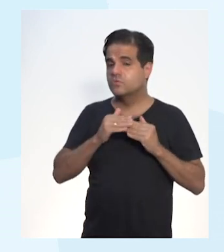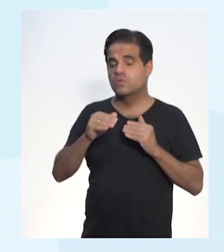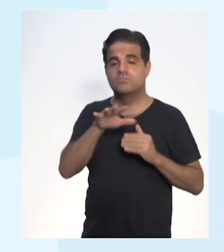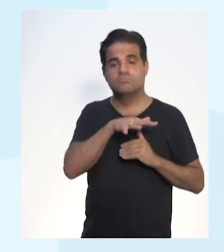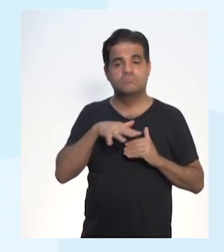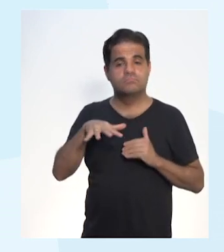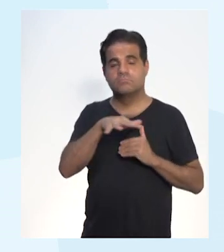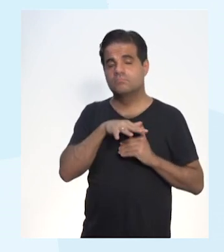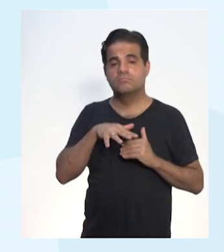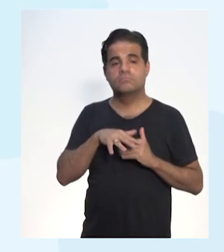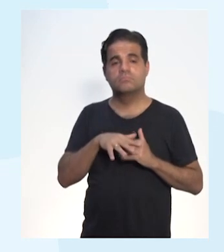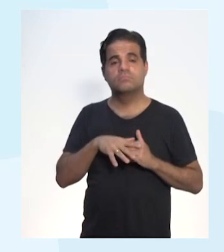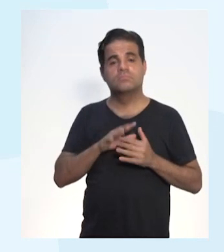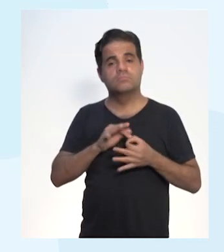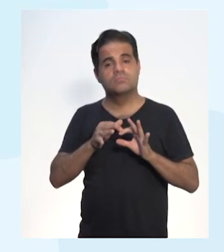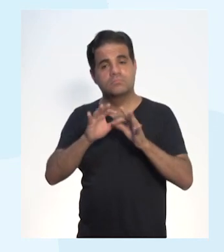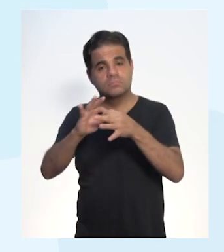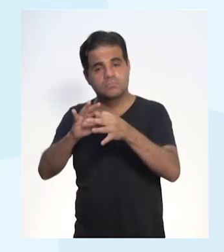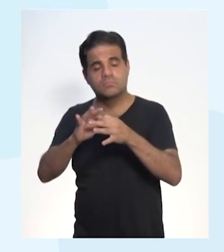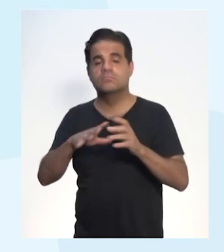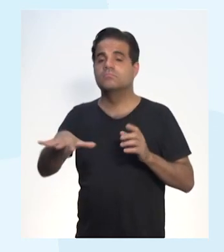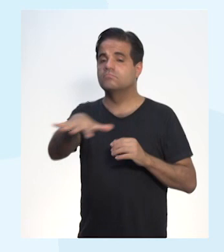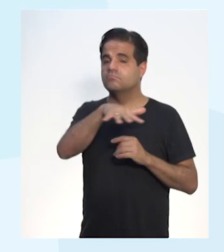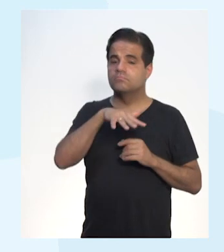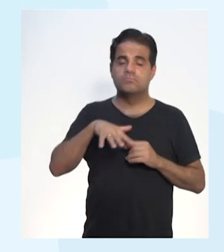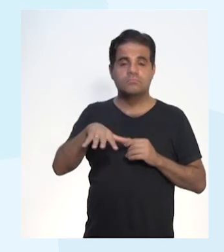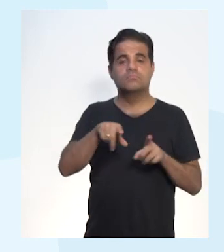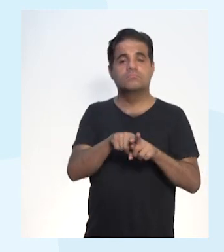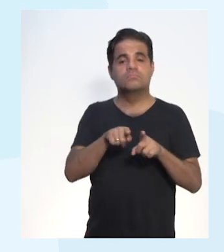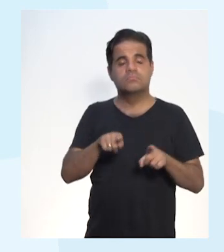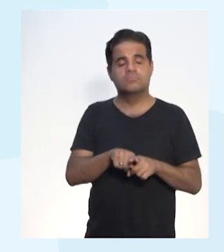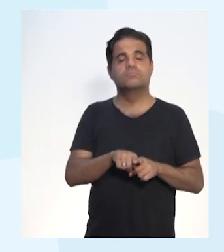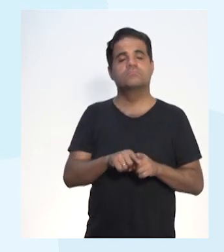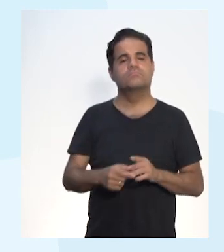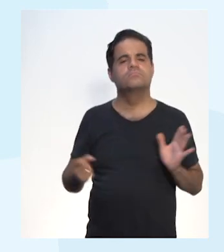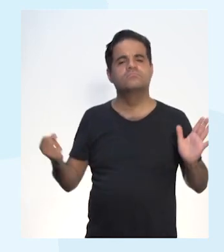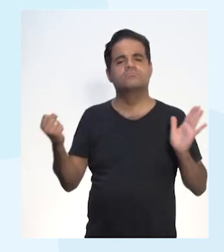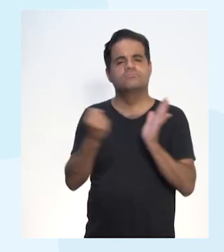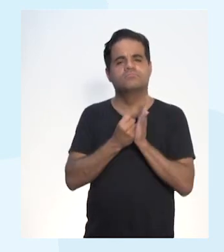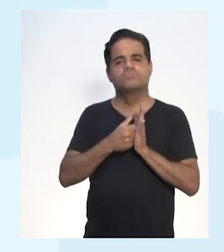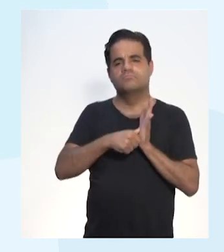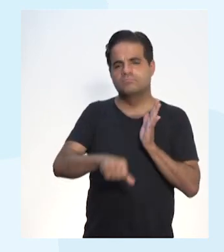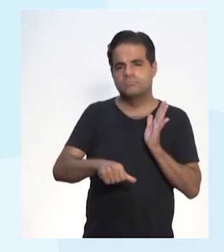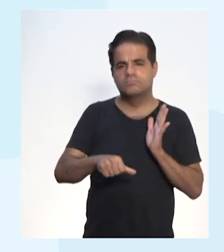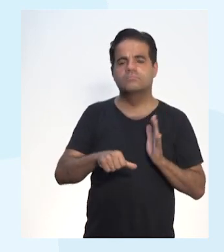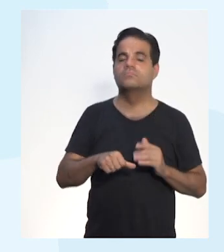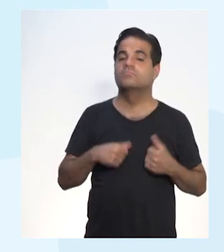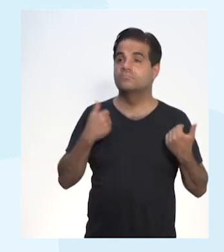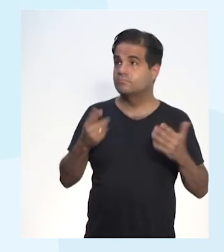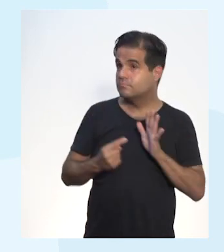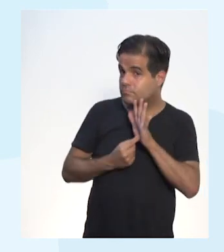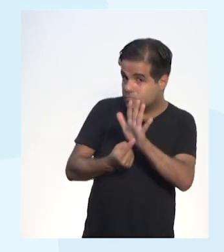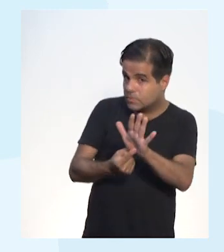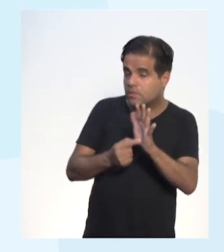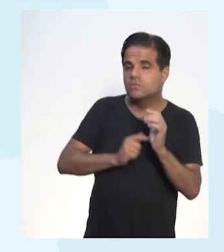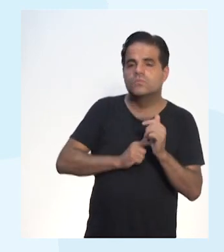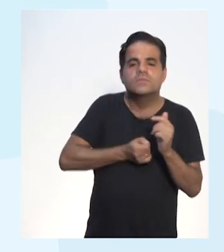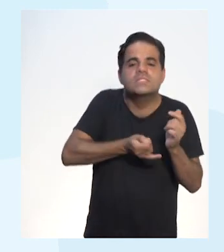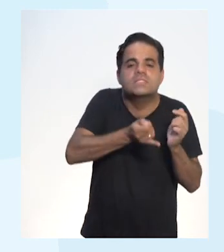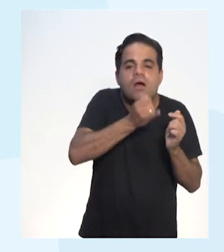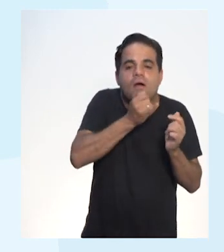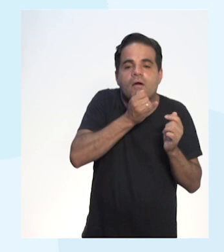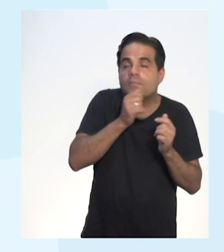campo pela corrente elétrica, e pelo seno de 90, que é 1, né? Aí, para ilustrar isso, eu tenho um exemplo,